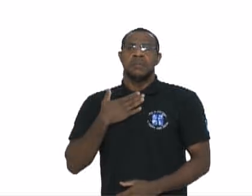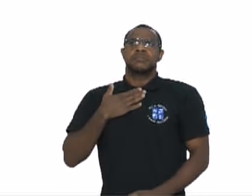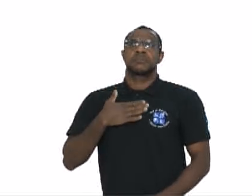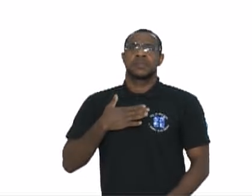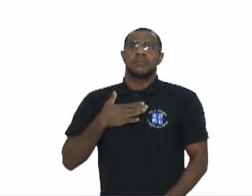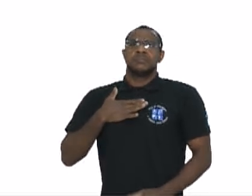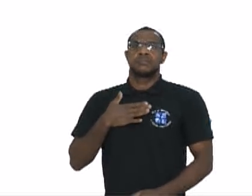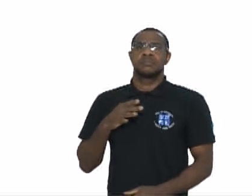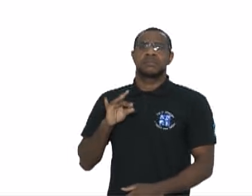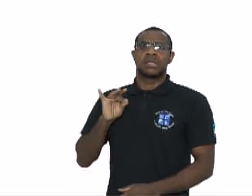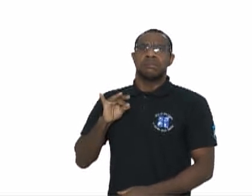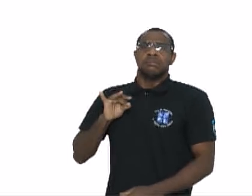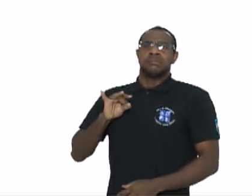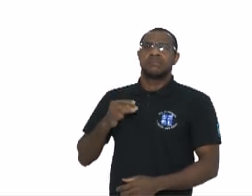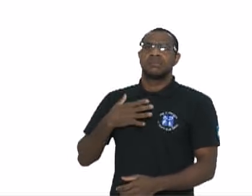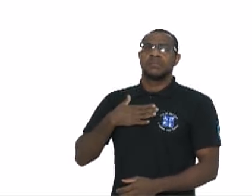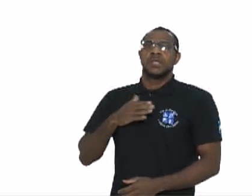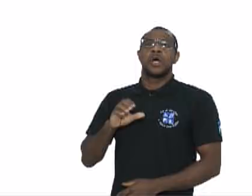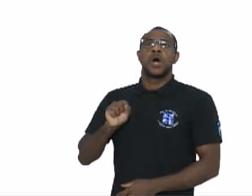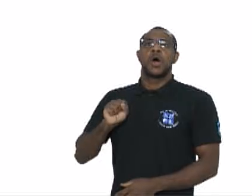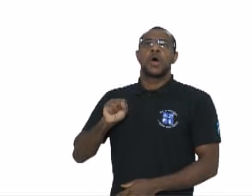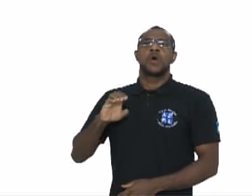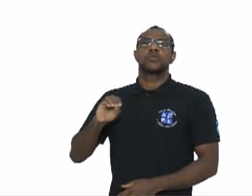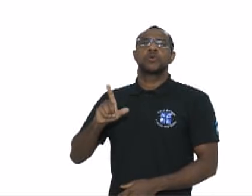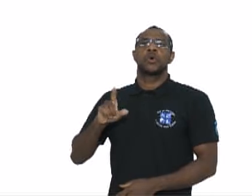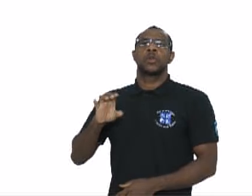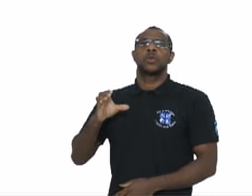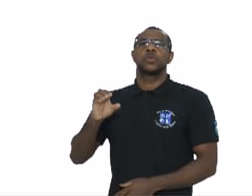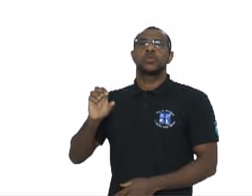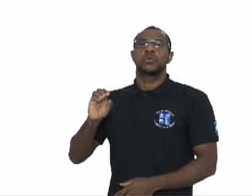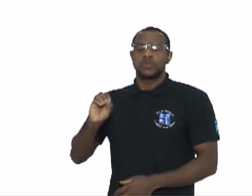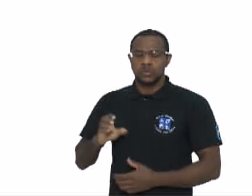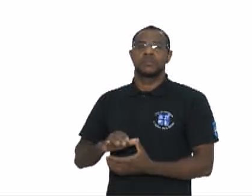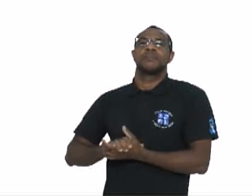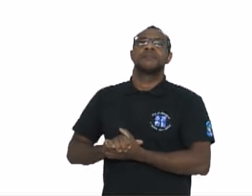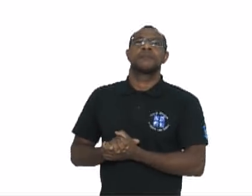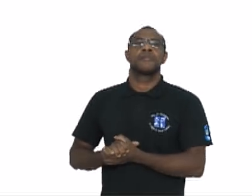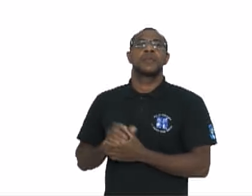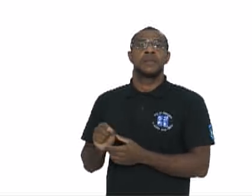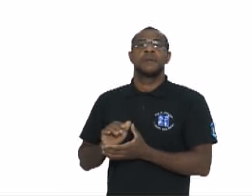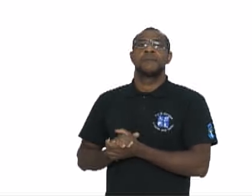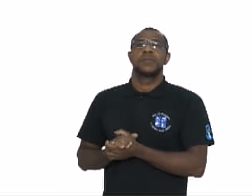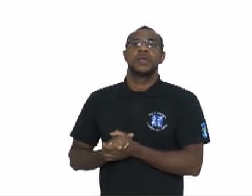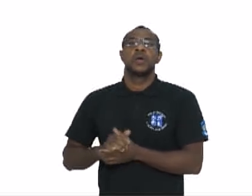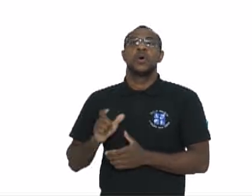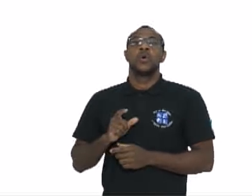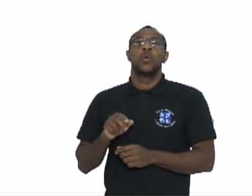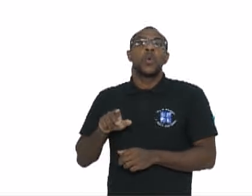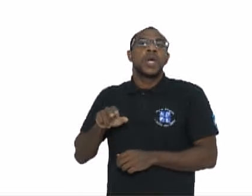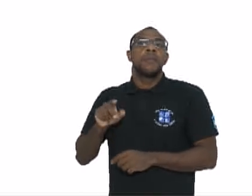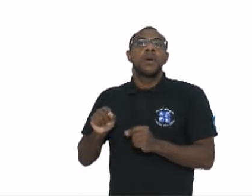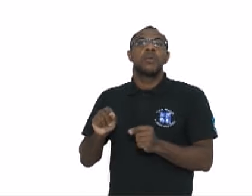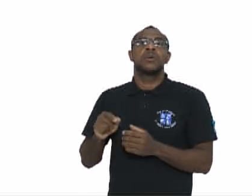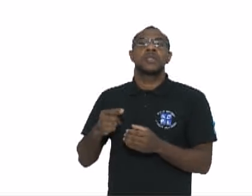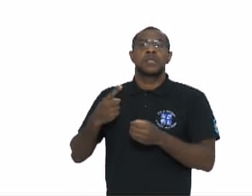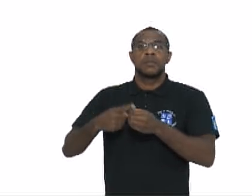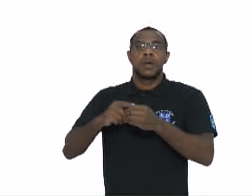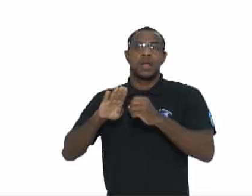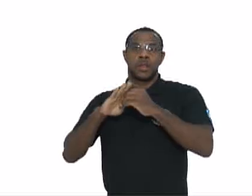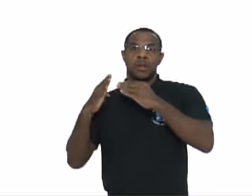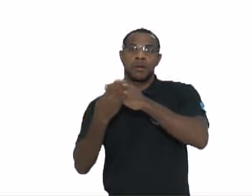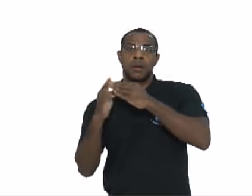Foi quando se aproximou a sua outra metade neste mundo, um irmão em Grajaú. A possibilidade